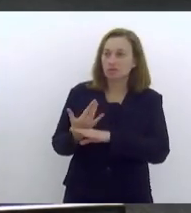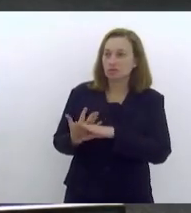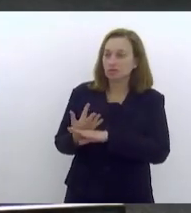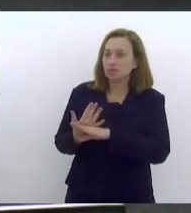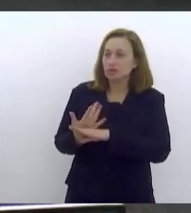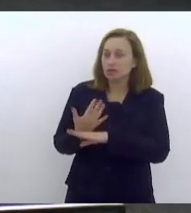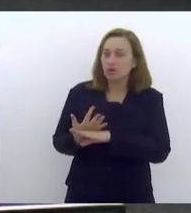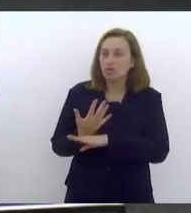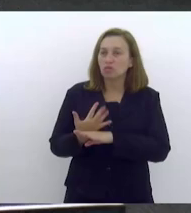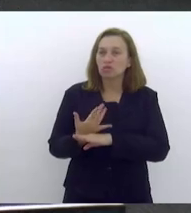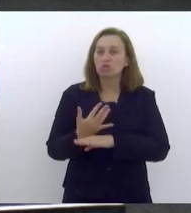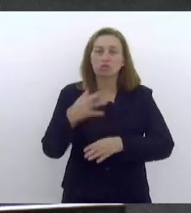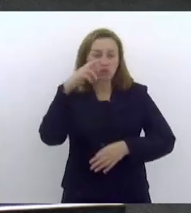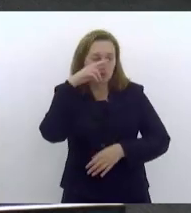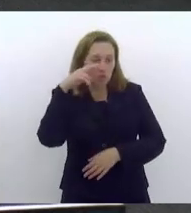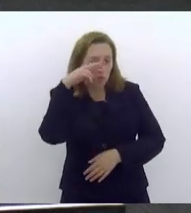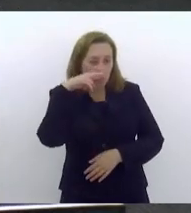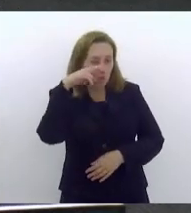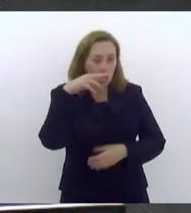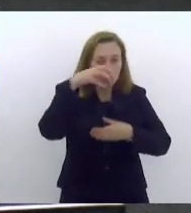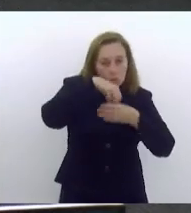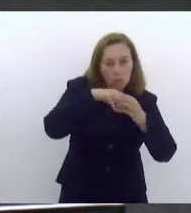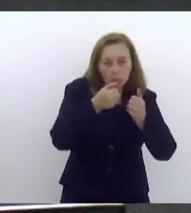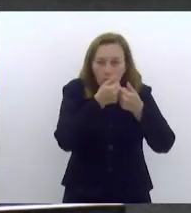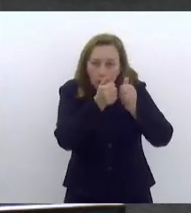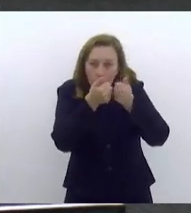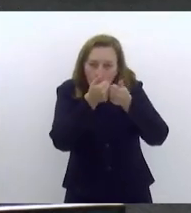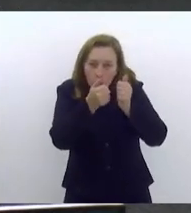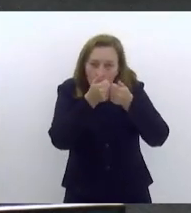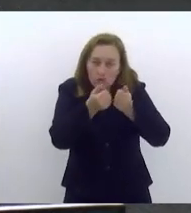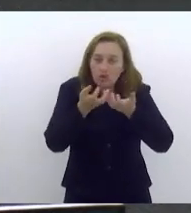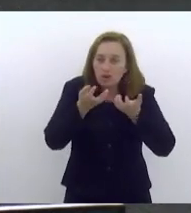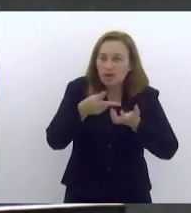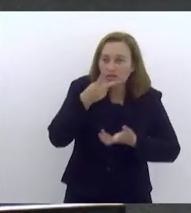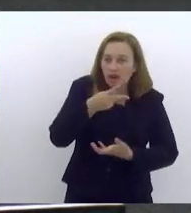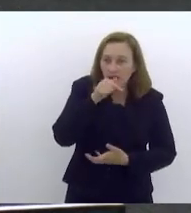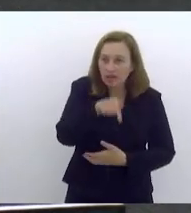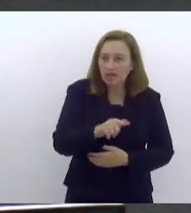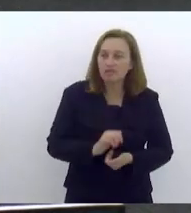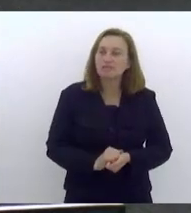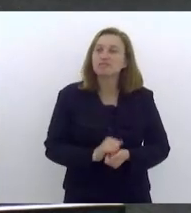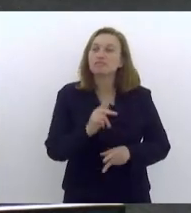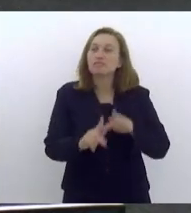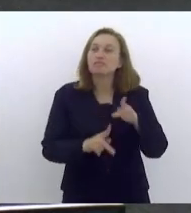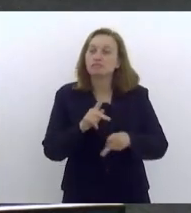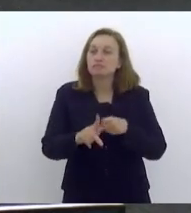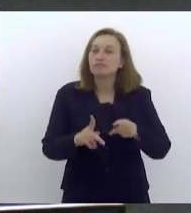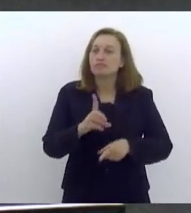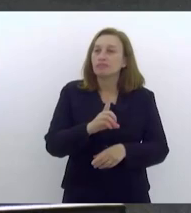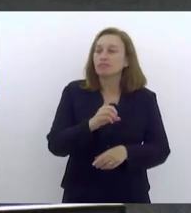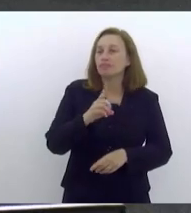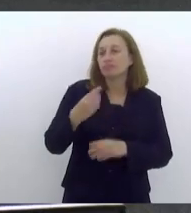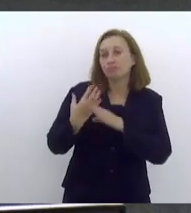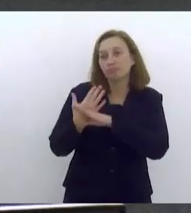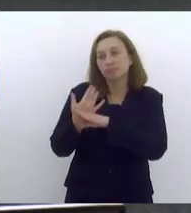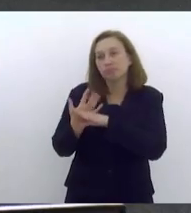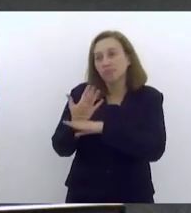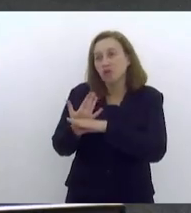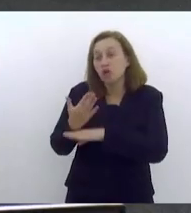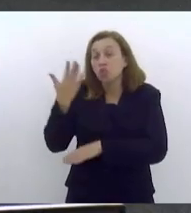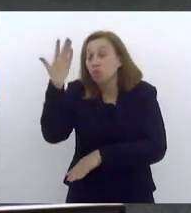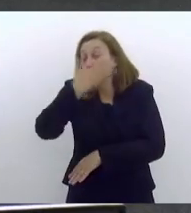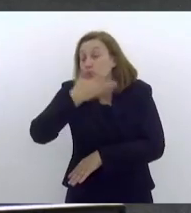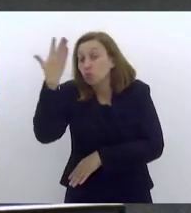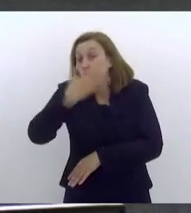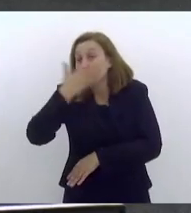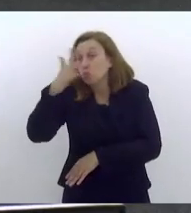uma fiscalização nos ônibus, onde eu quero externar aqui que a população de Duque de Caxias registrou que nunca tinha visto